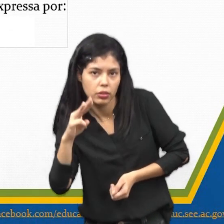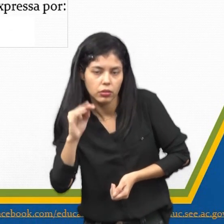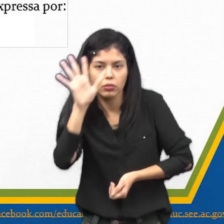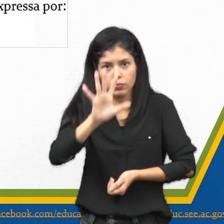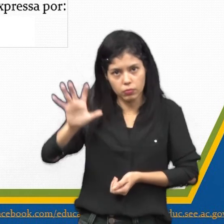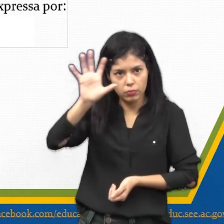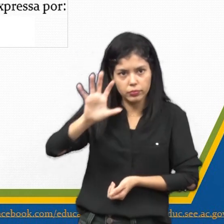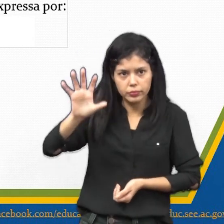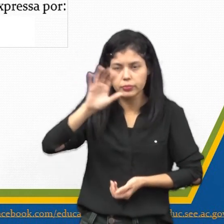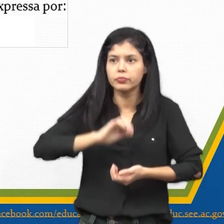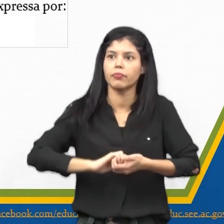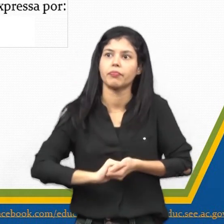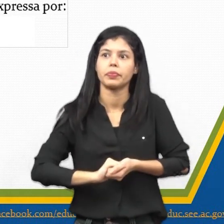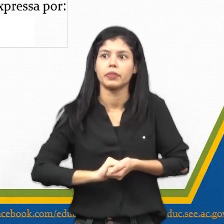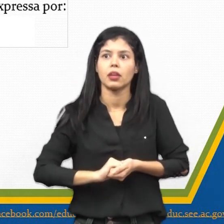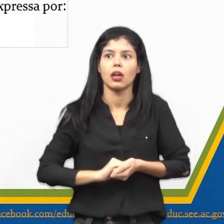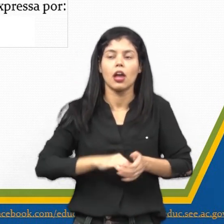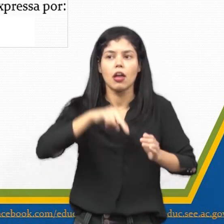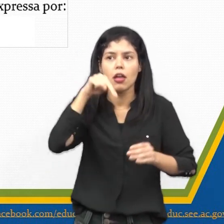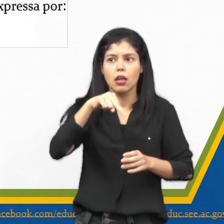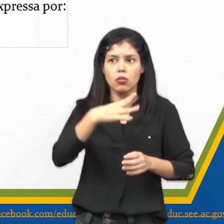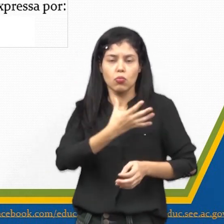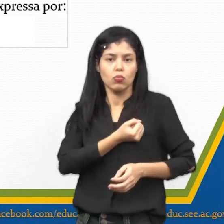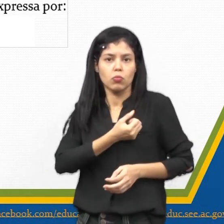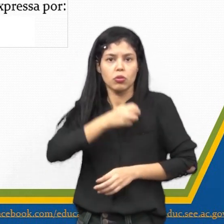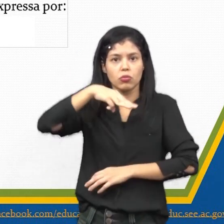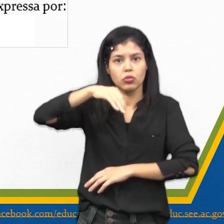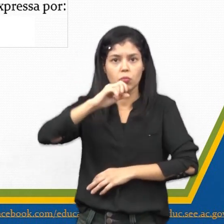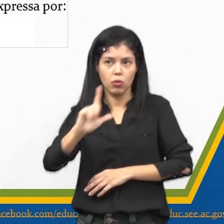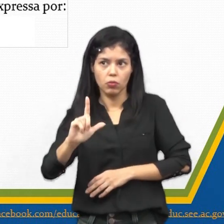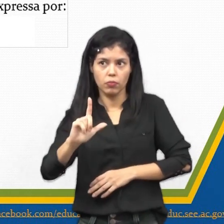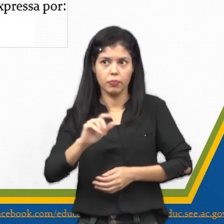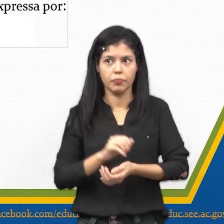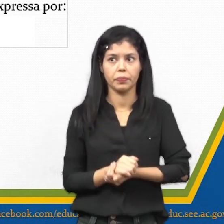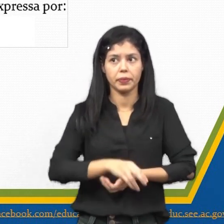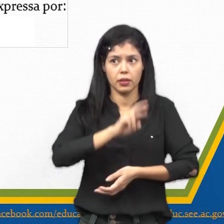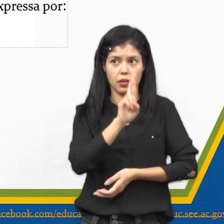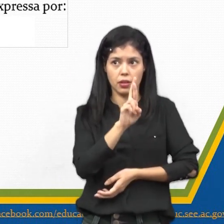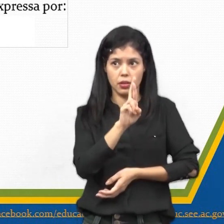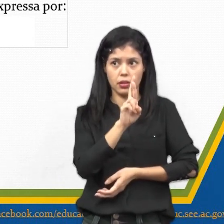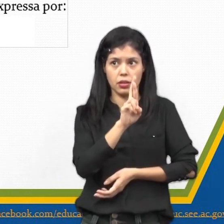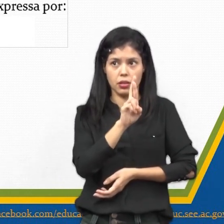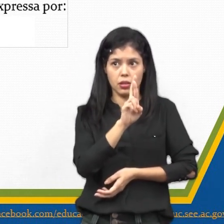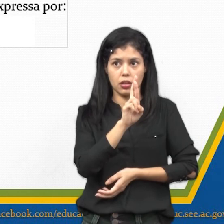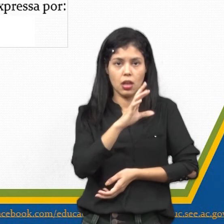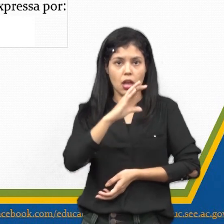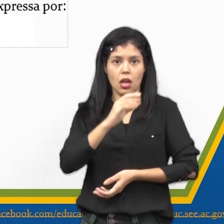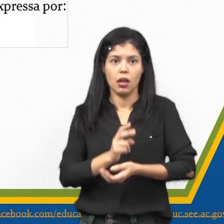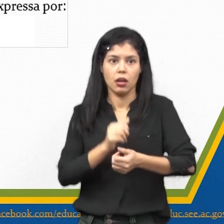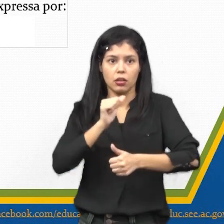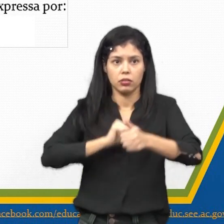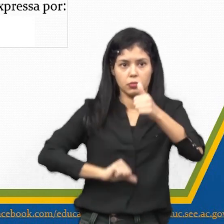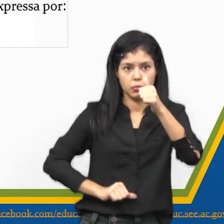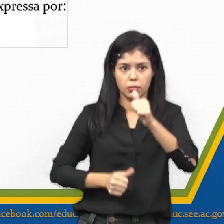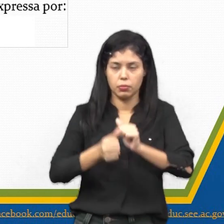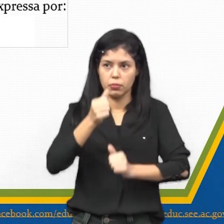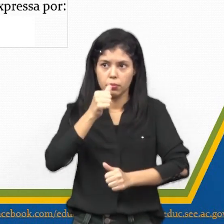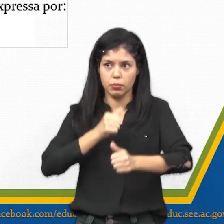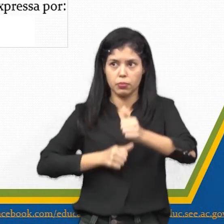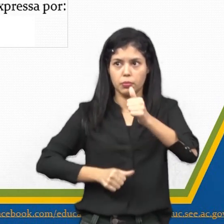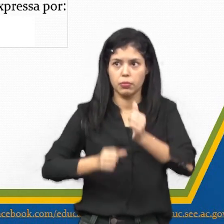gás, N é o número de mols, R é a constante universal dos